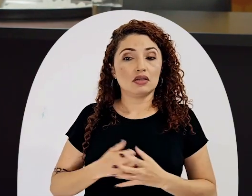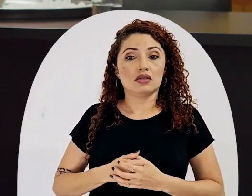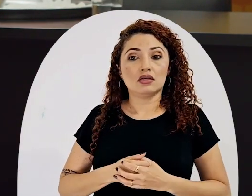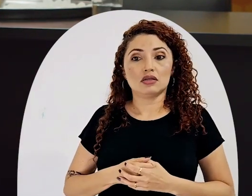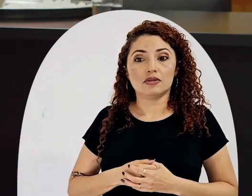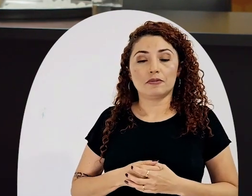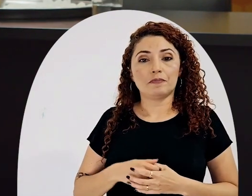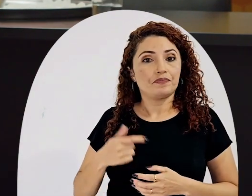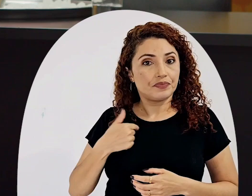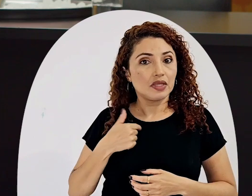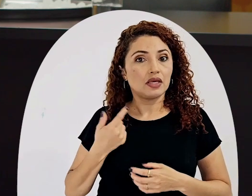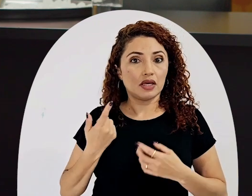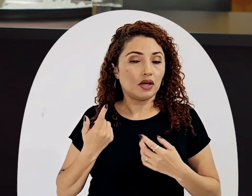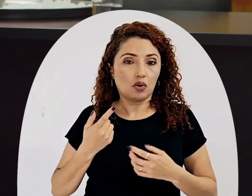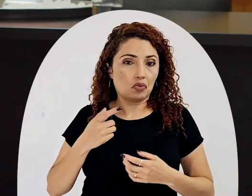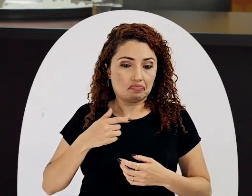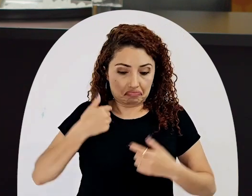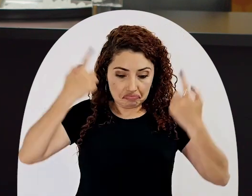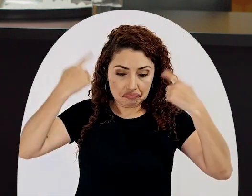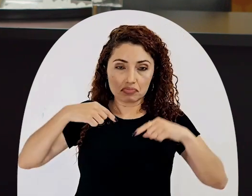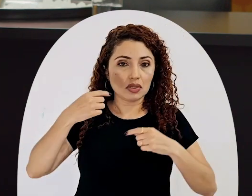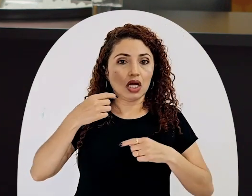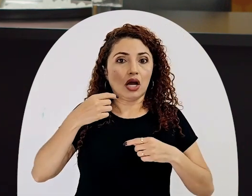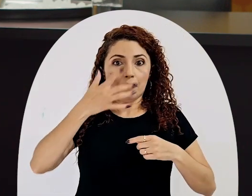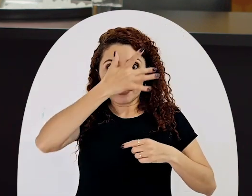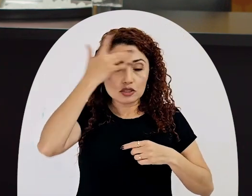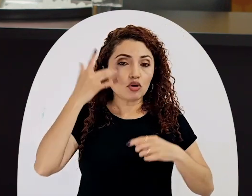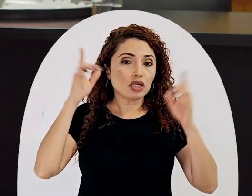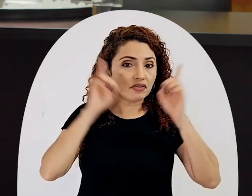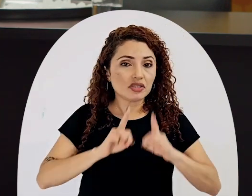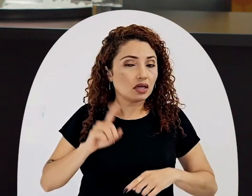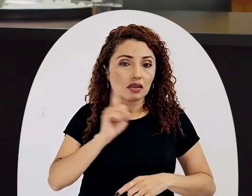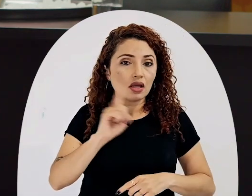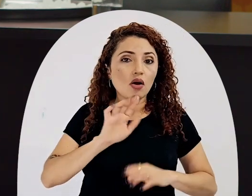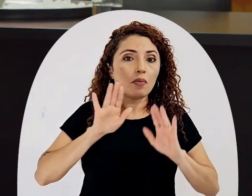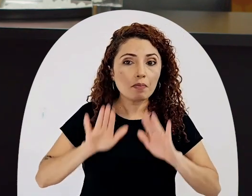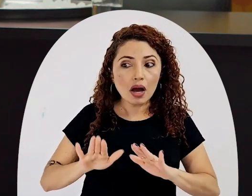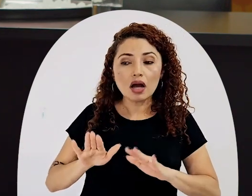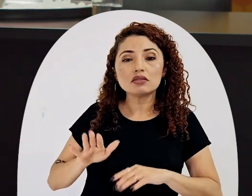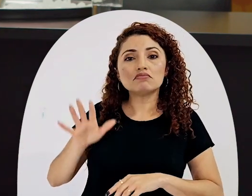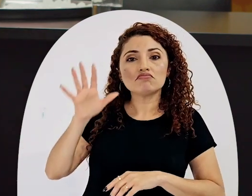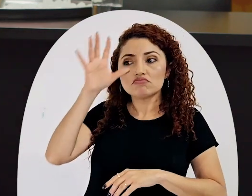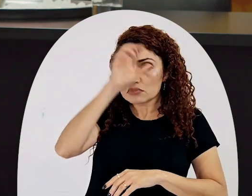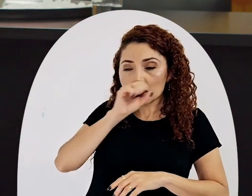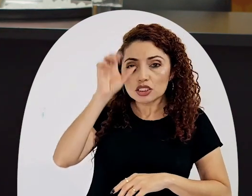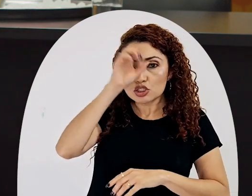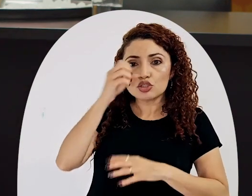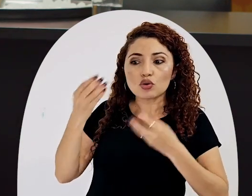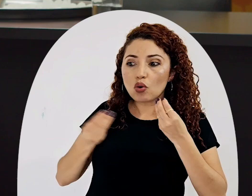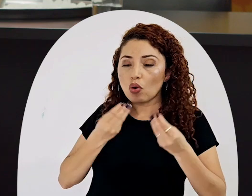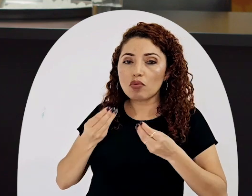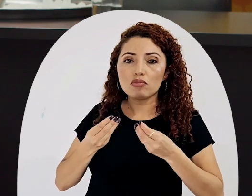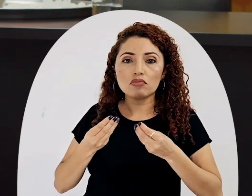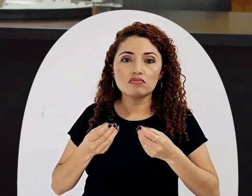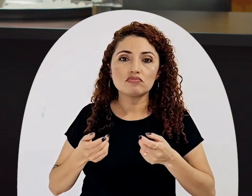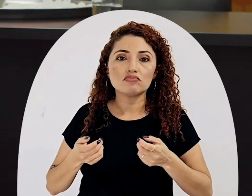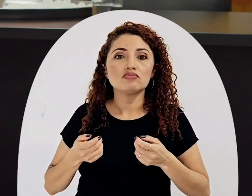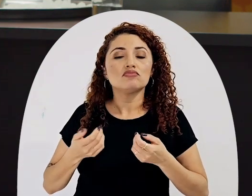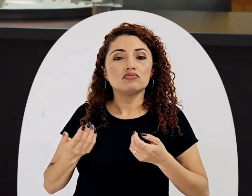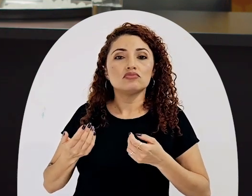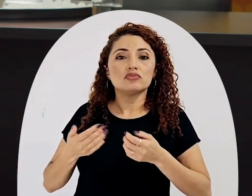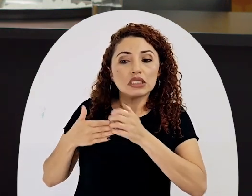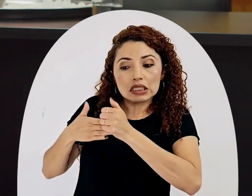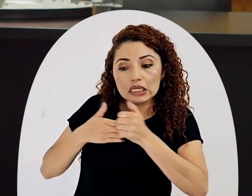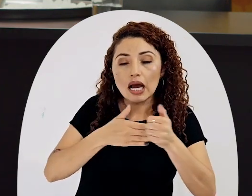com deficiência, mas eu aprendi sobre como conduzir uma pessoa com deficiência visual, por exemplo, que a pessoa